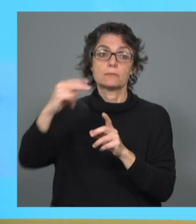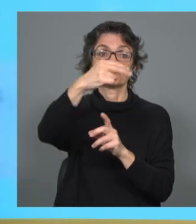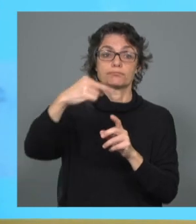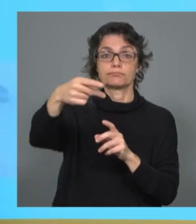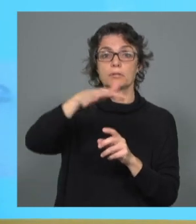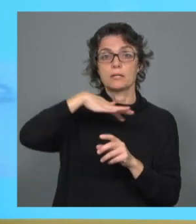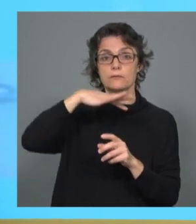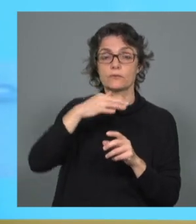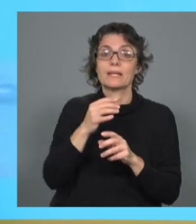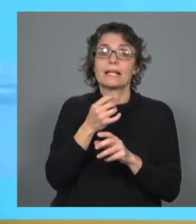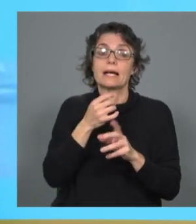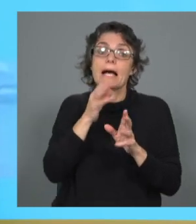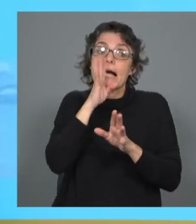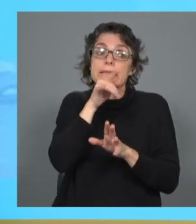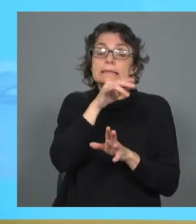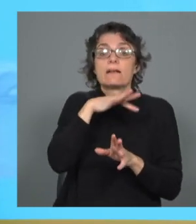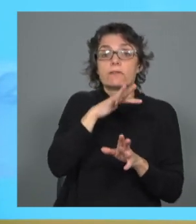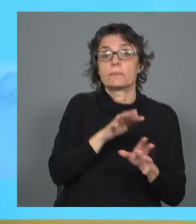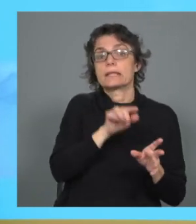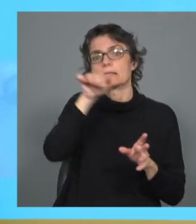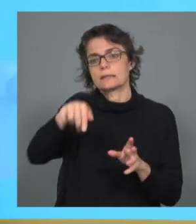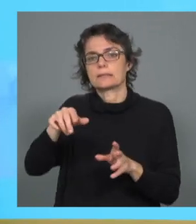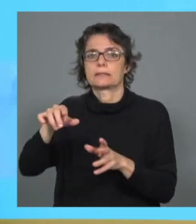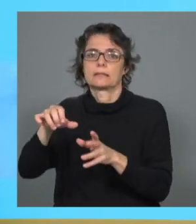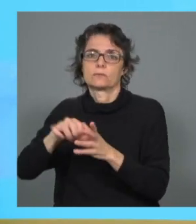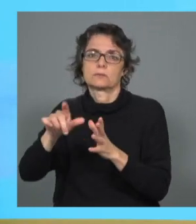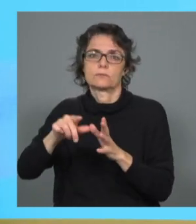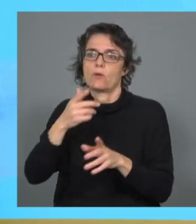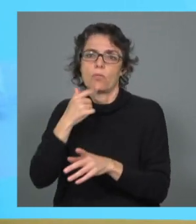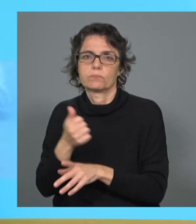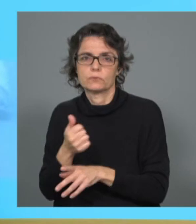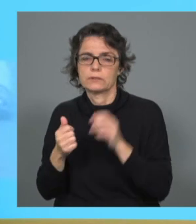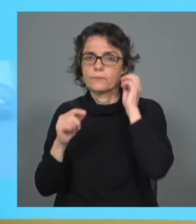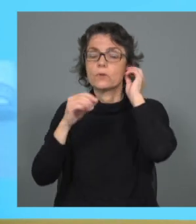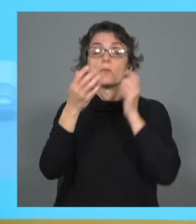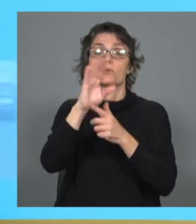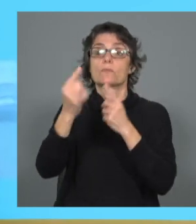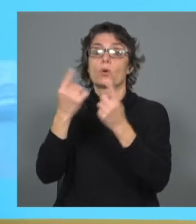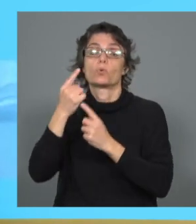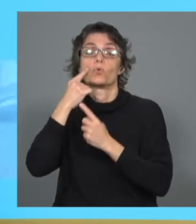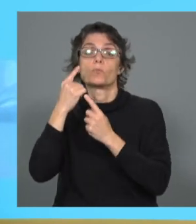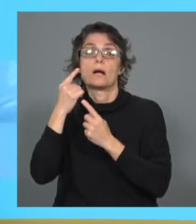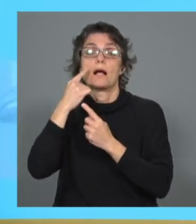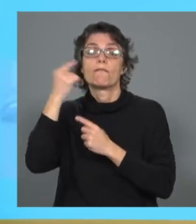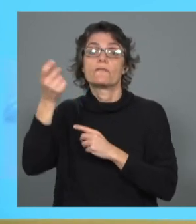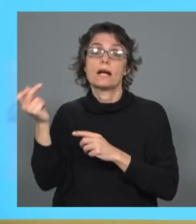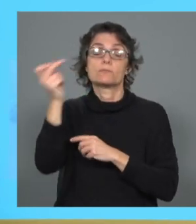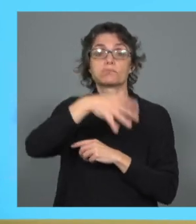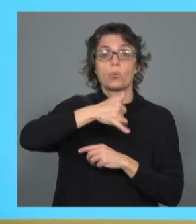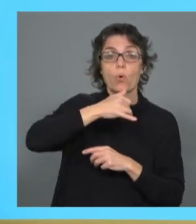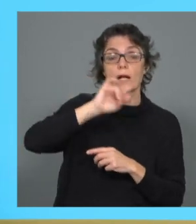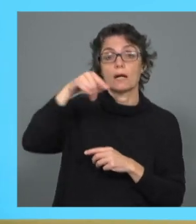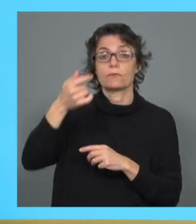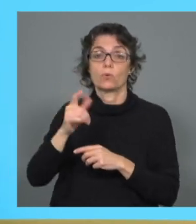não podiam vir buscá-las diretamente cá ao centro. Portanto, uns foram para o Algarve, outros foram para Leiria, outros foram para outros sítios